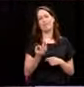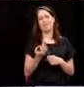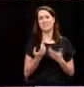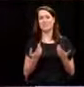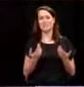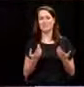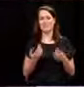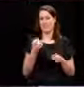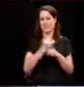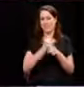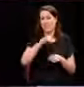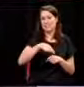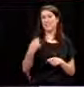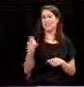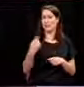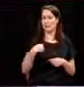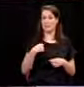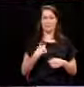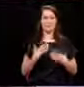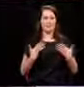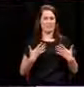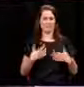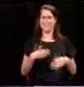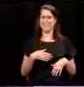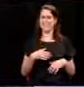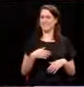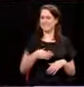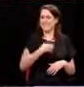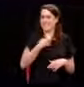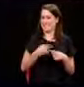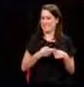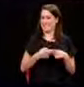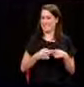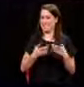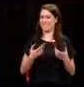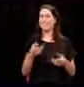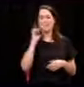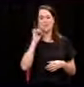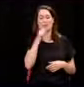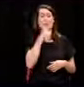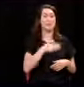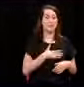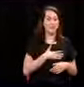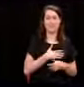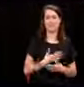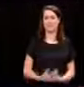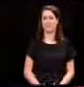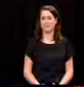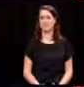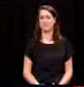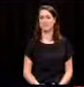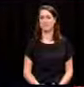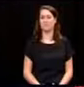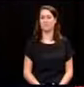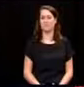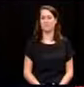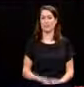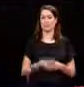porque acho que é importante para o Benfica e para os surdos. Ora, Nuno, acaba também por o Servino